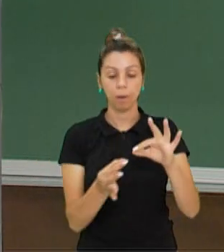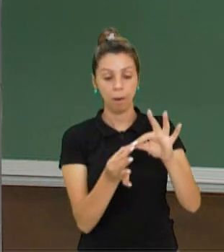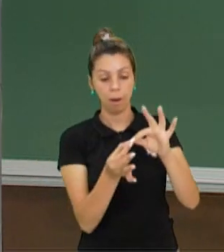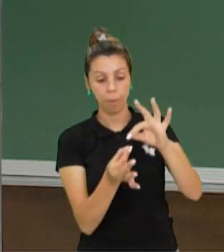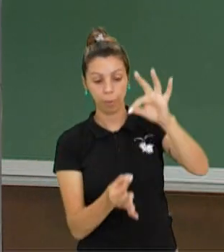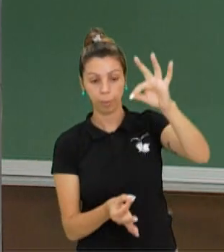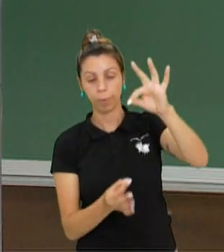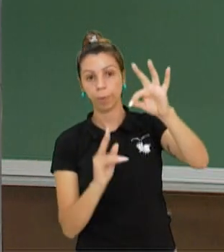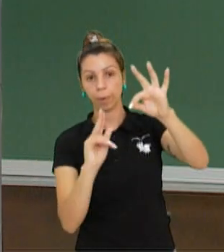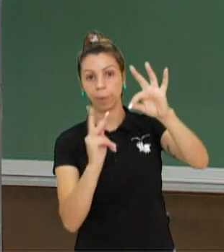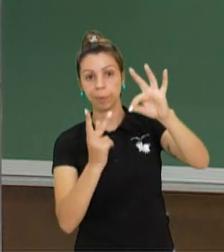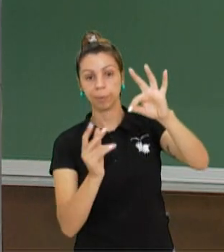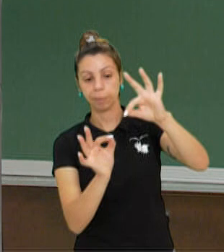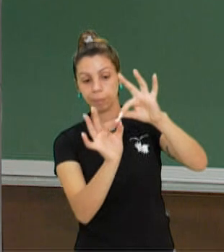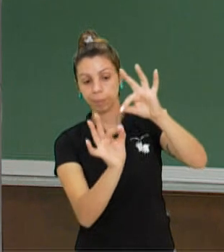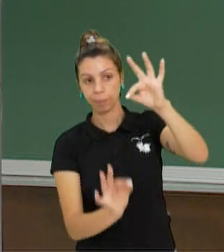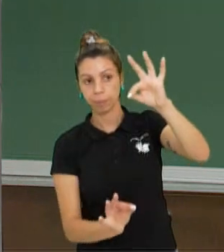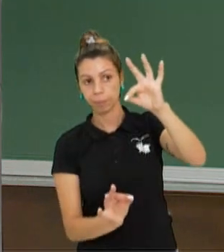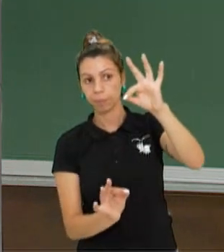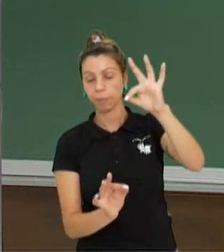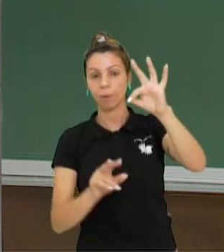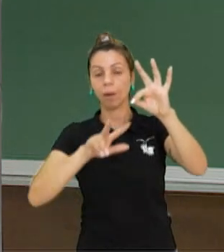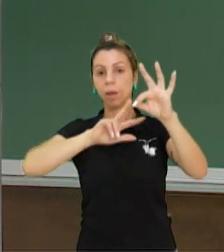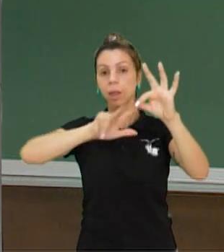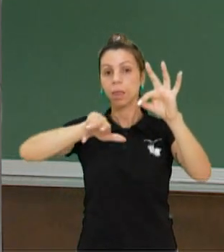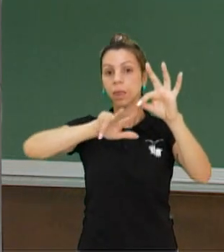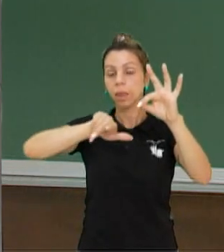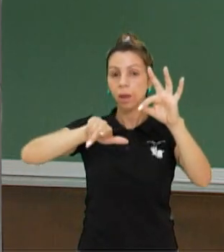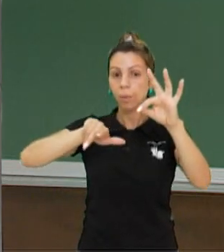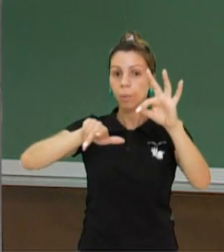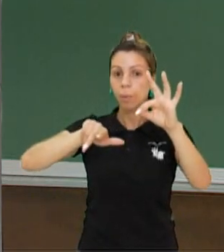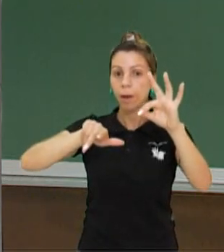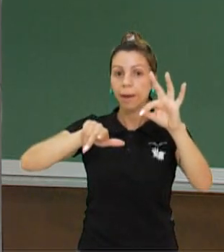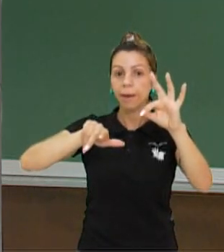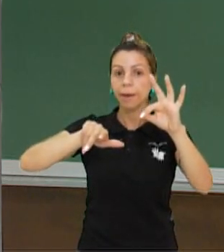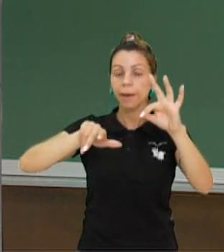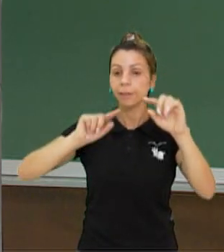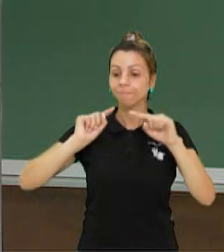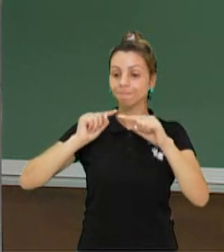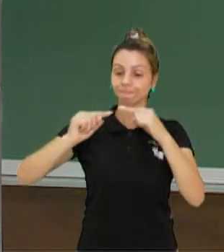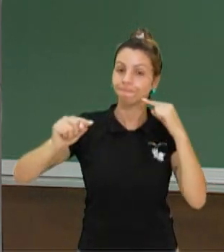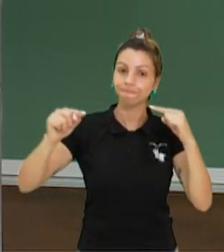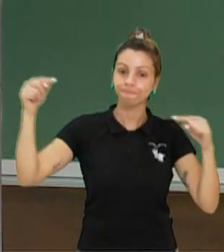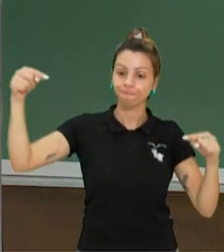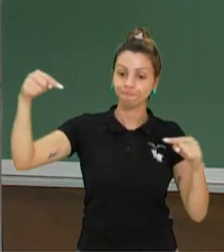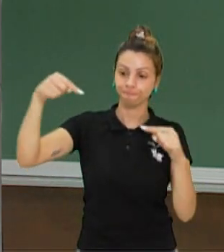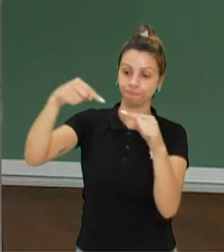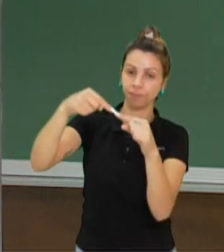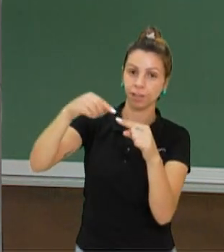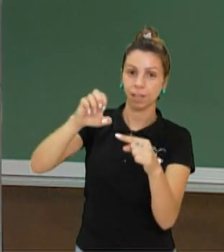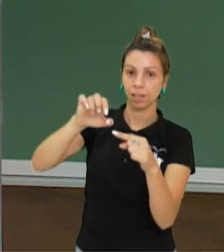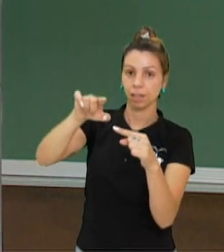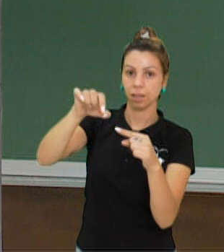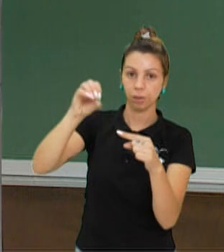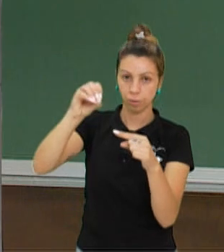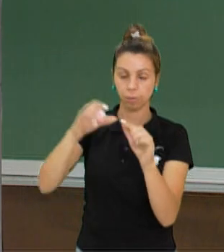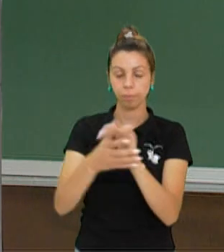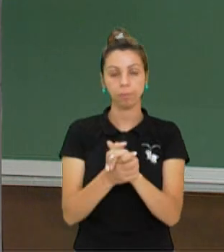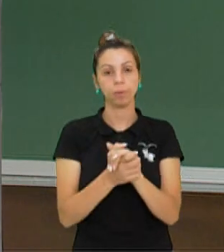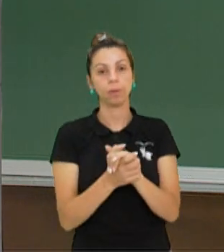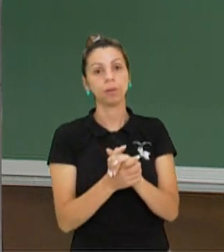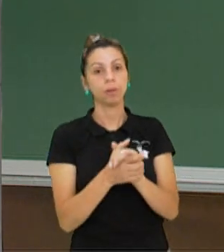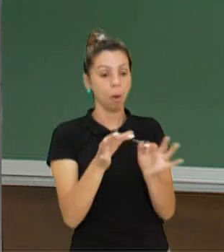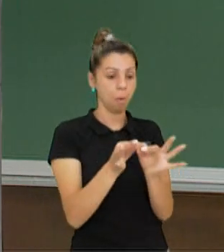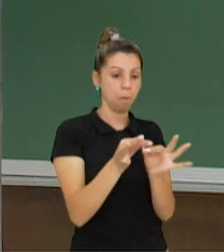né, desse cilindro não é a medida do eixo do cilindro, tá certo? No caso do cilindro oblíquo. No